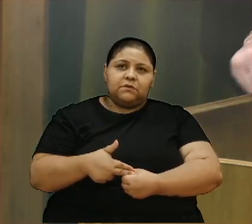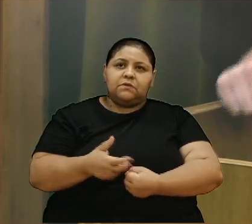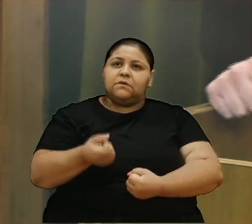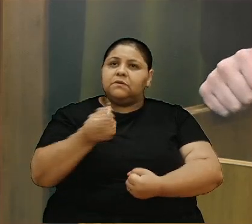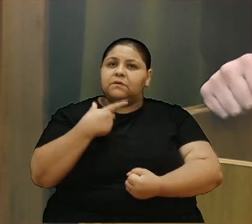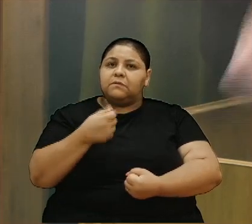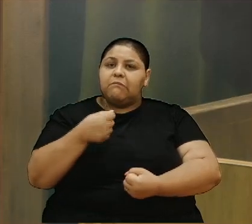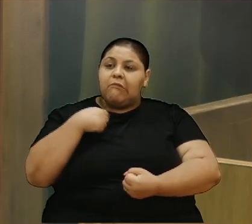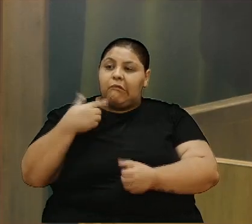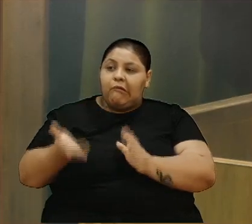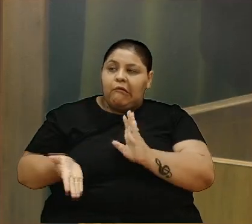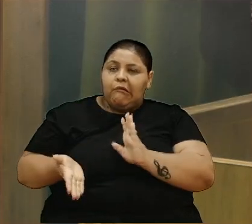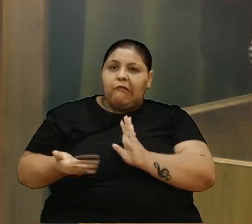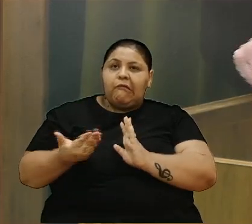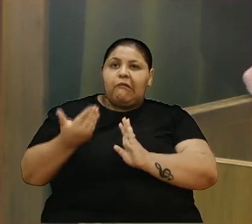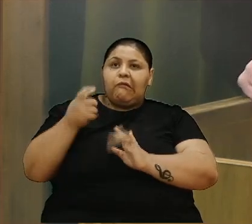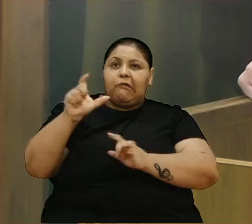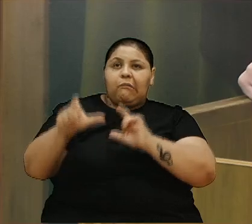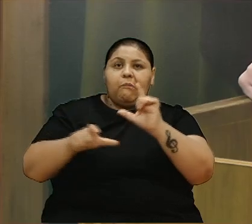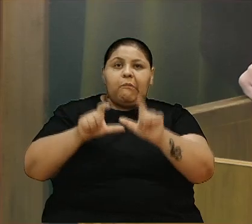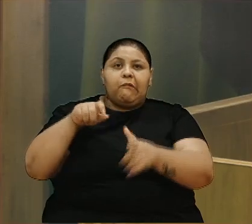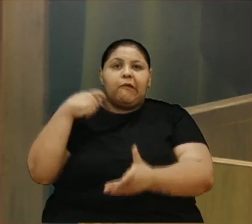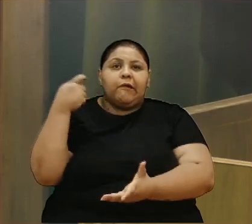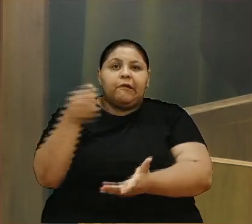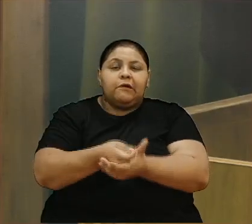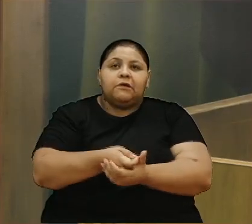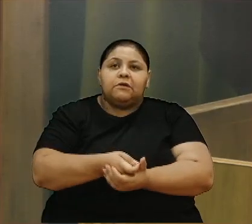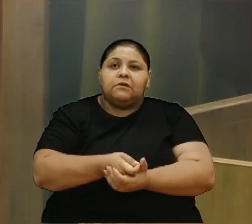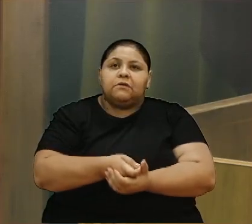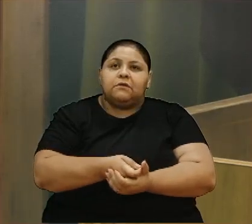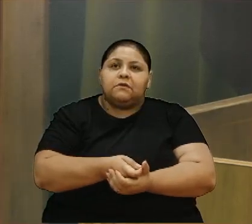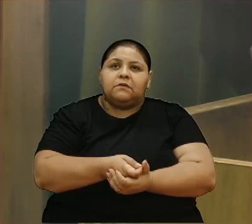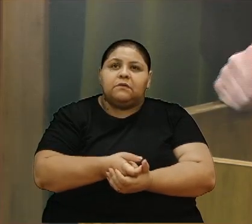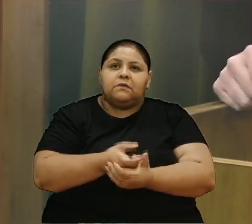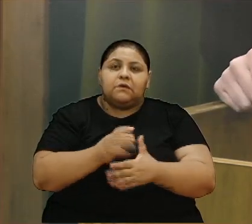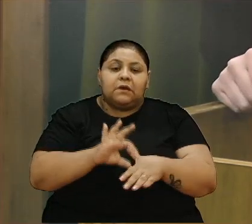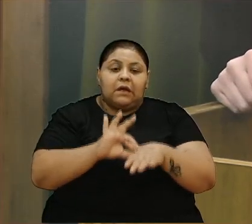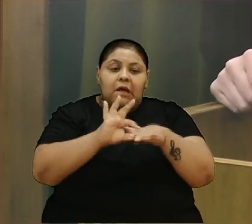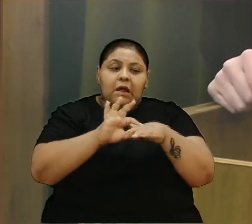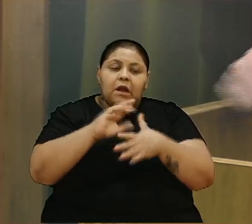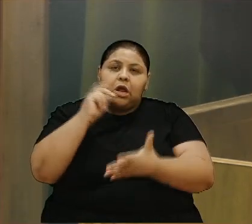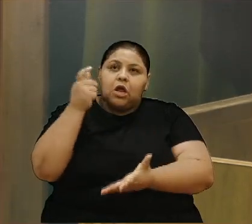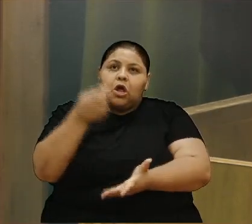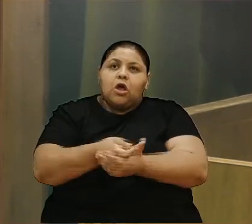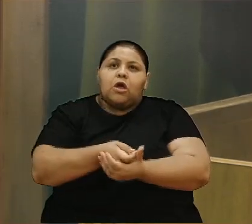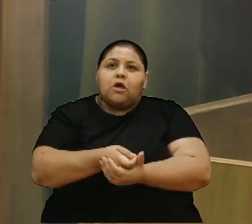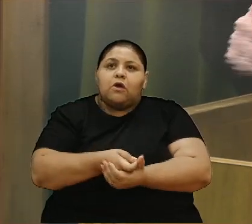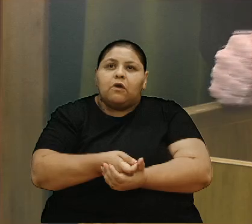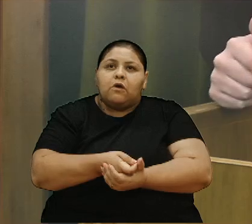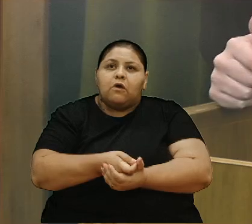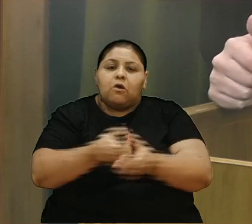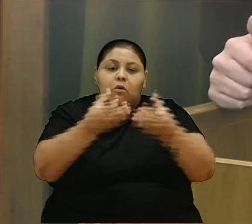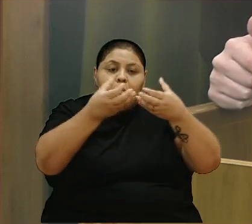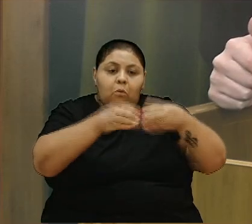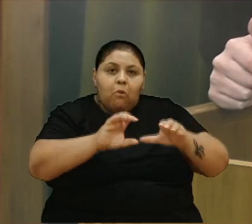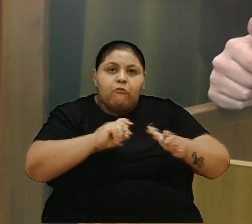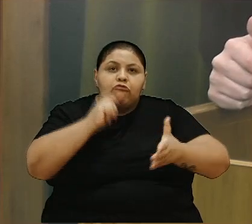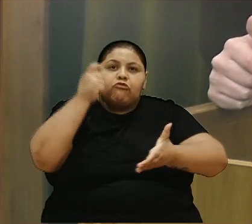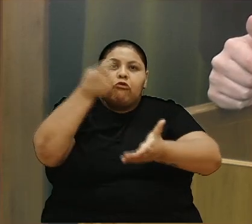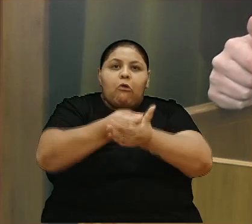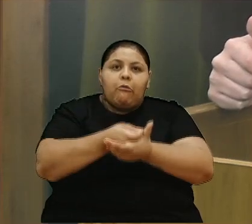Medicamento aumentou também, o povo caxiense compra. Carne o povo compra. Ovo o povo